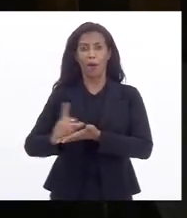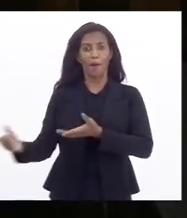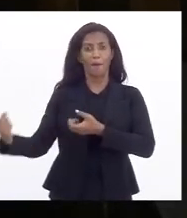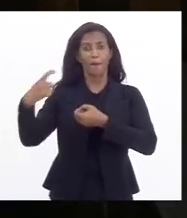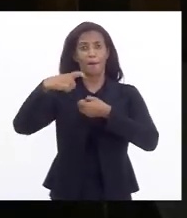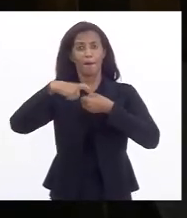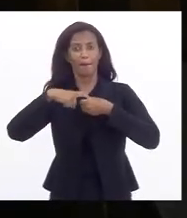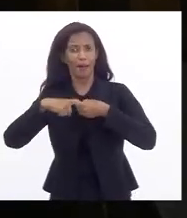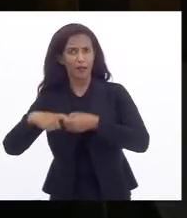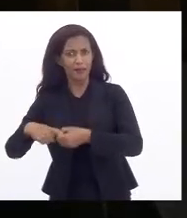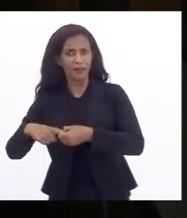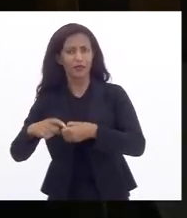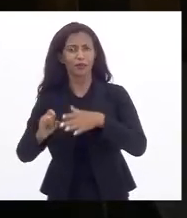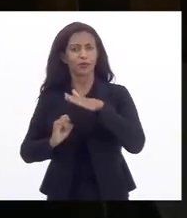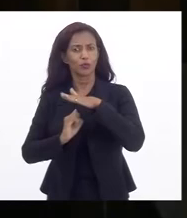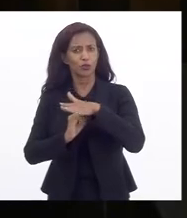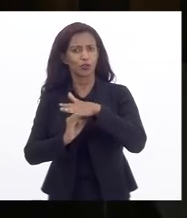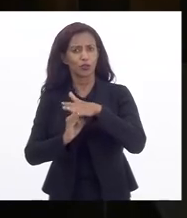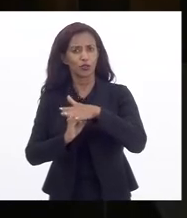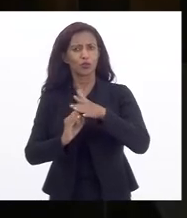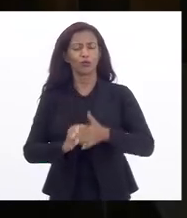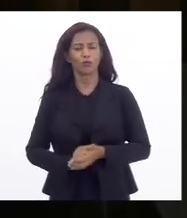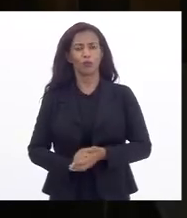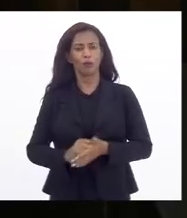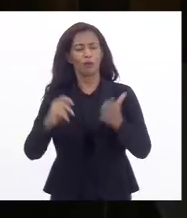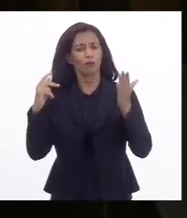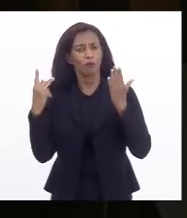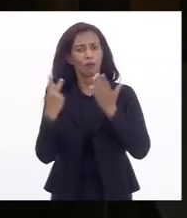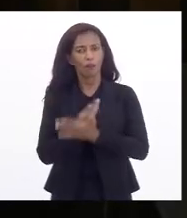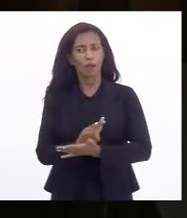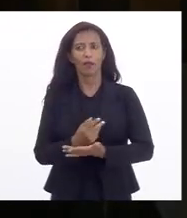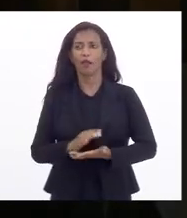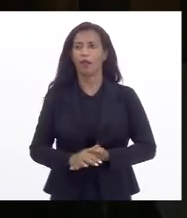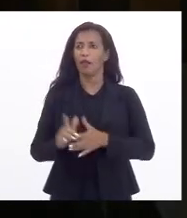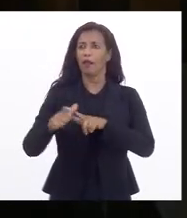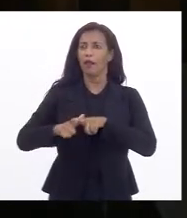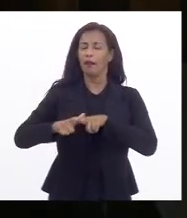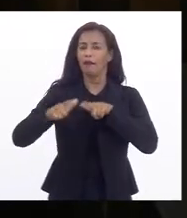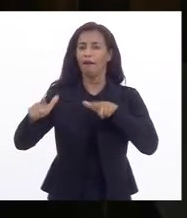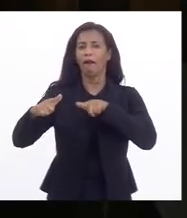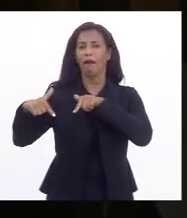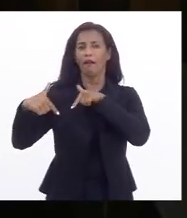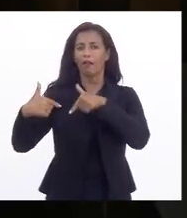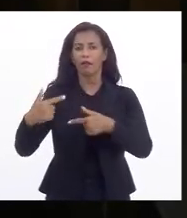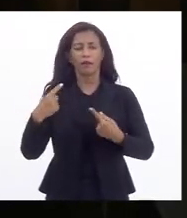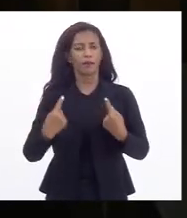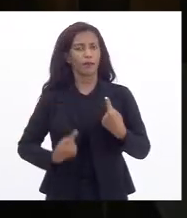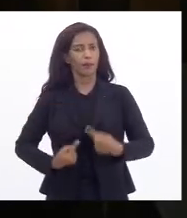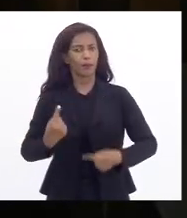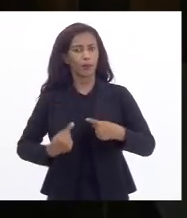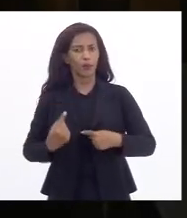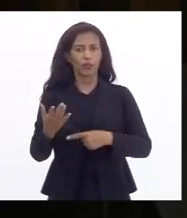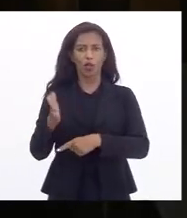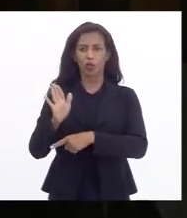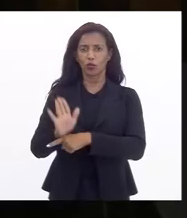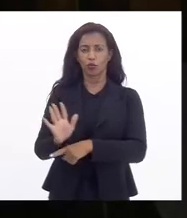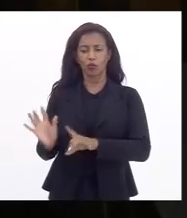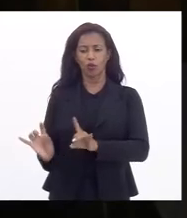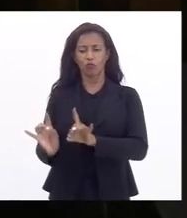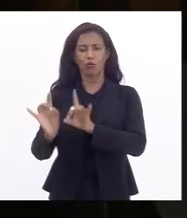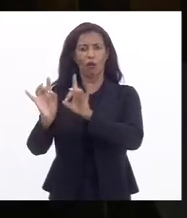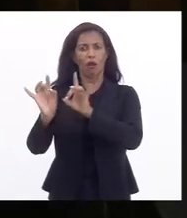parceria com o Instituto Helena Antipoff realizar grandes ações e políticas públicas em prol da Educação